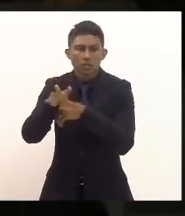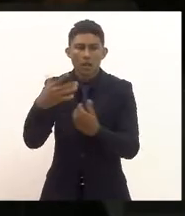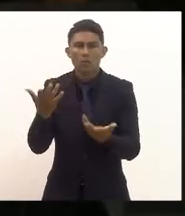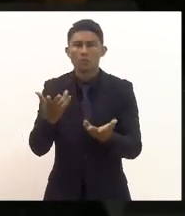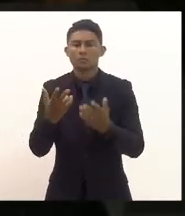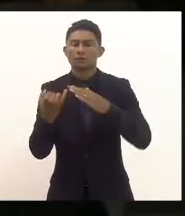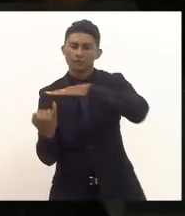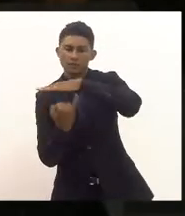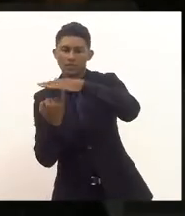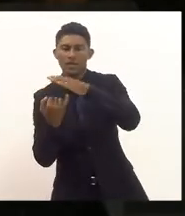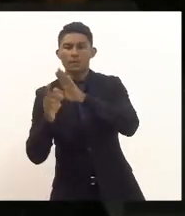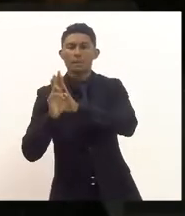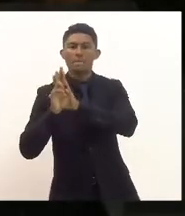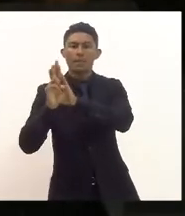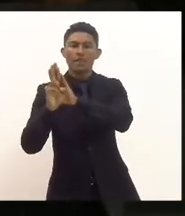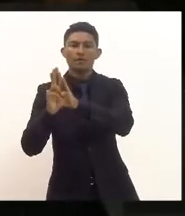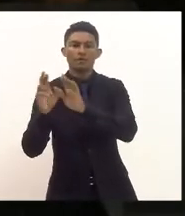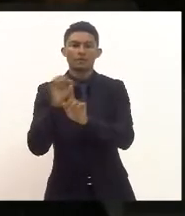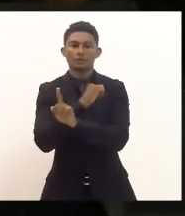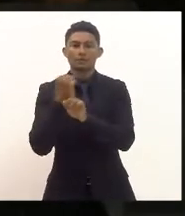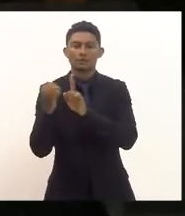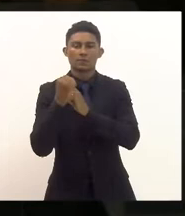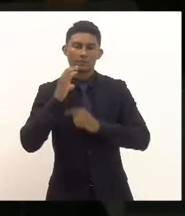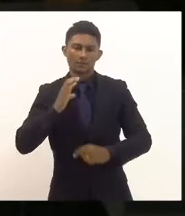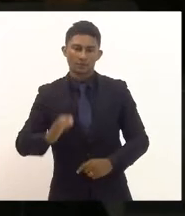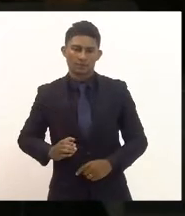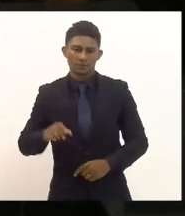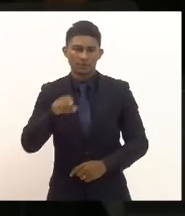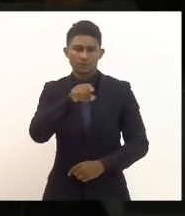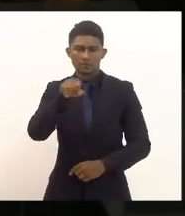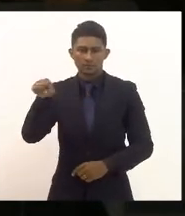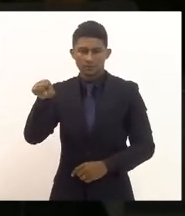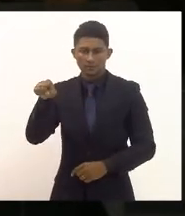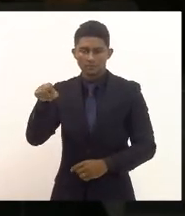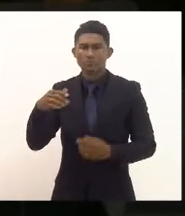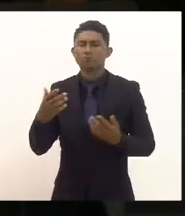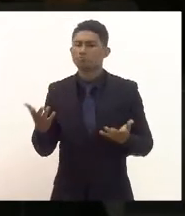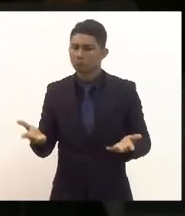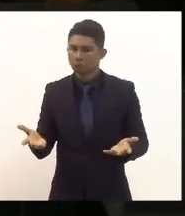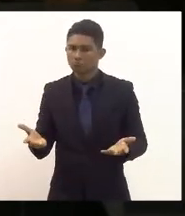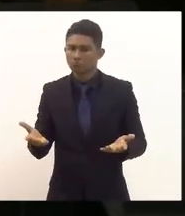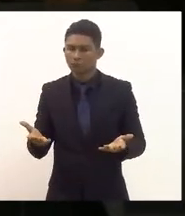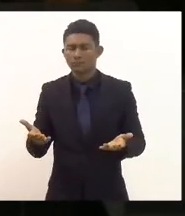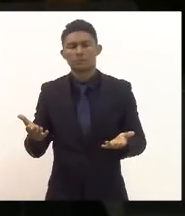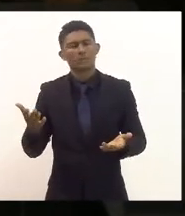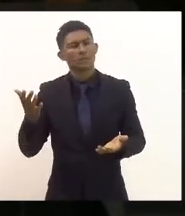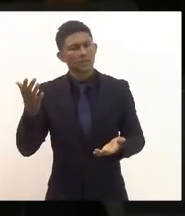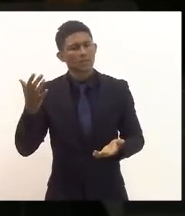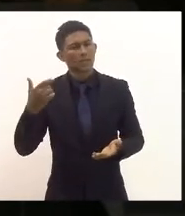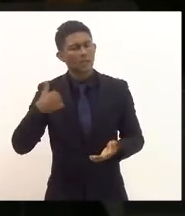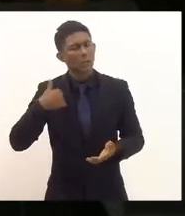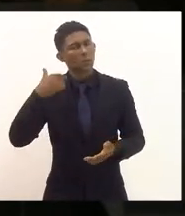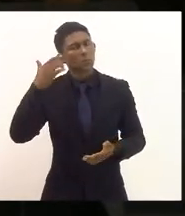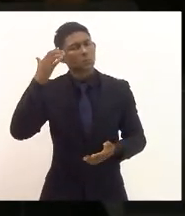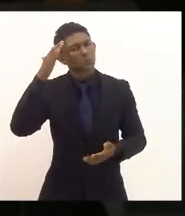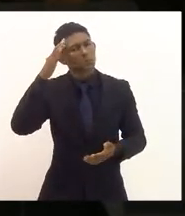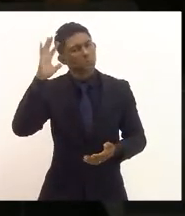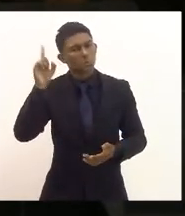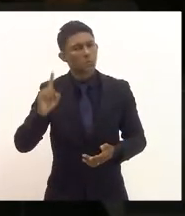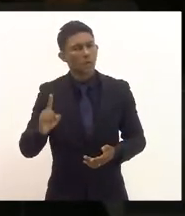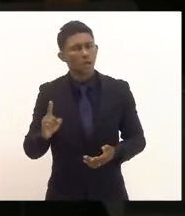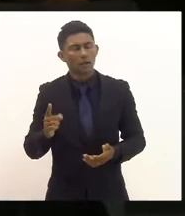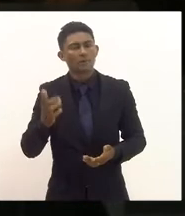da sociedade civil no âmbito das suas funções eu não sei se é uma extrapolação